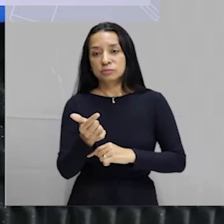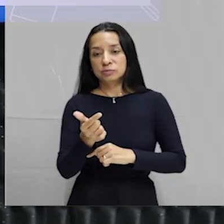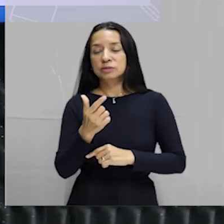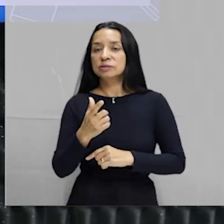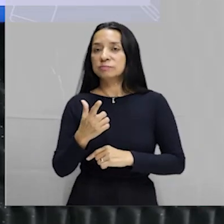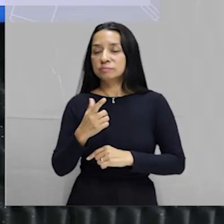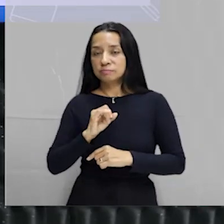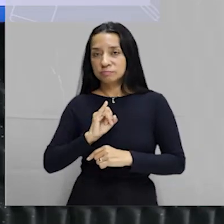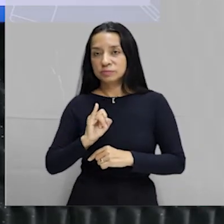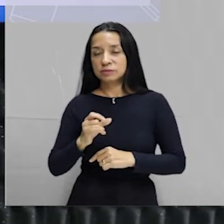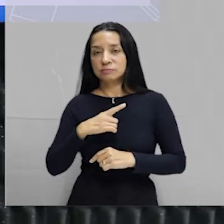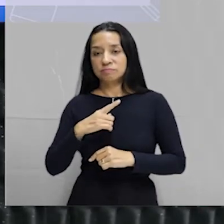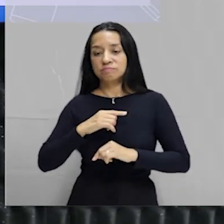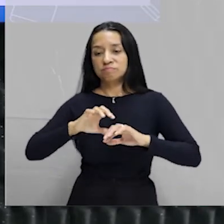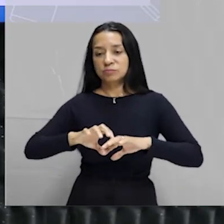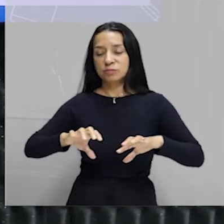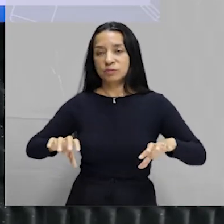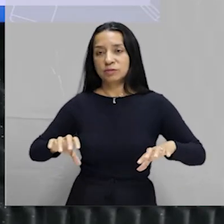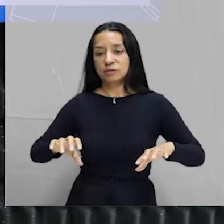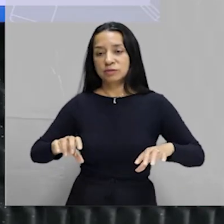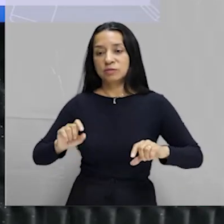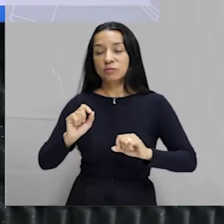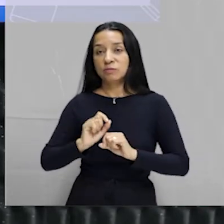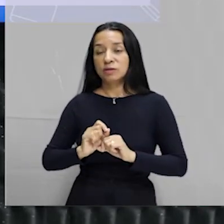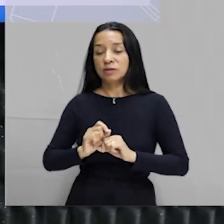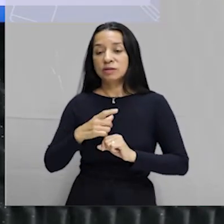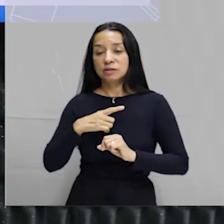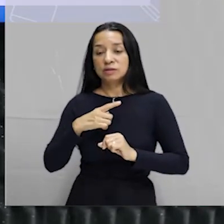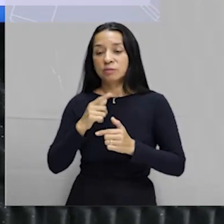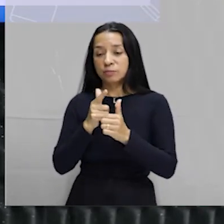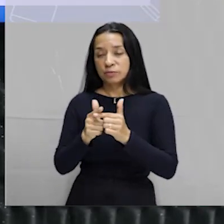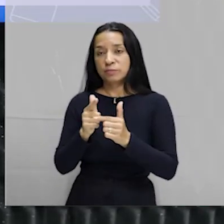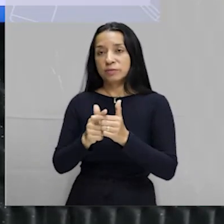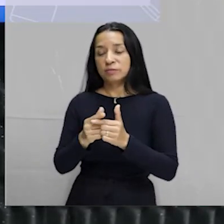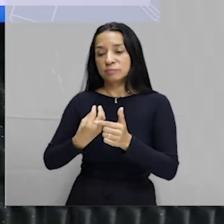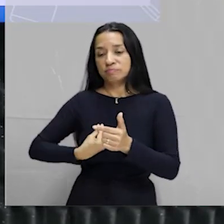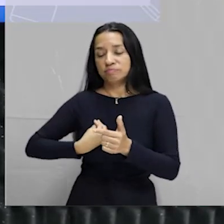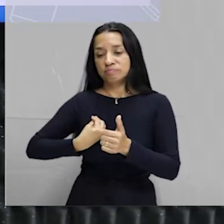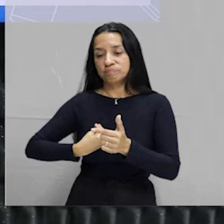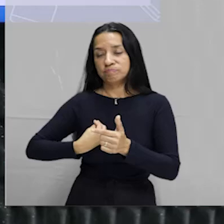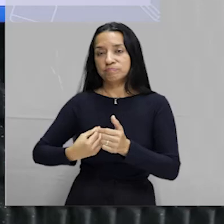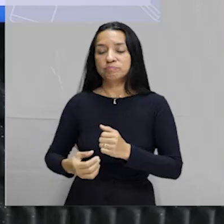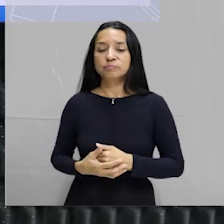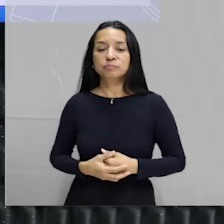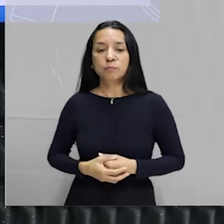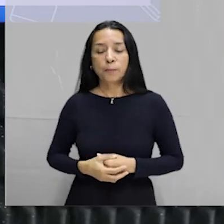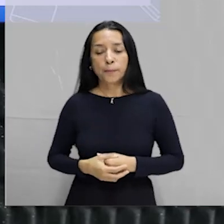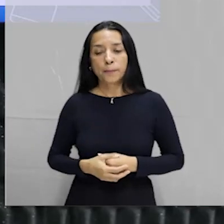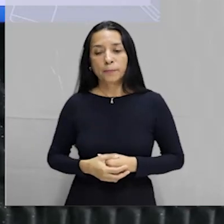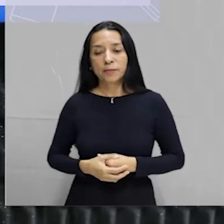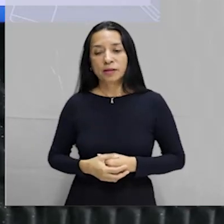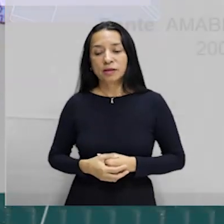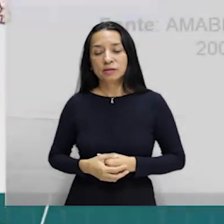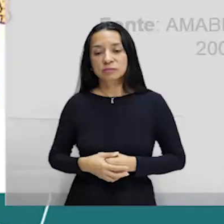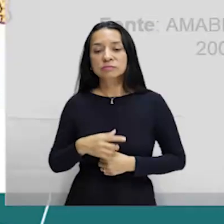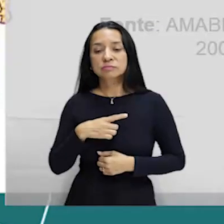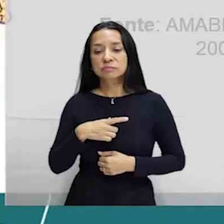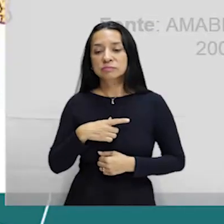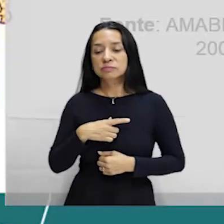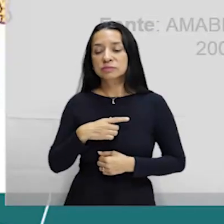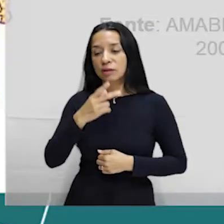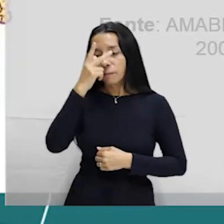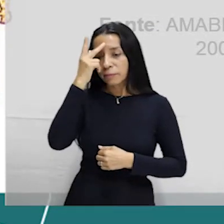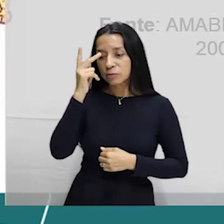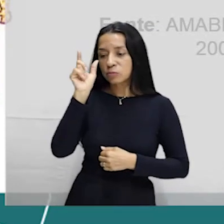ocorrer a separação, vai comprometer a sobrevivência do indivíduo. Então, a gente pode ter indivíduo que pode nascer com duas cabeças, mas na verdade são